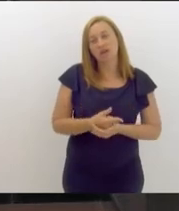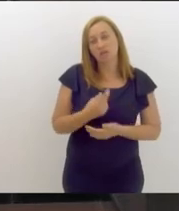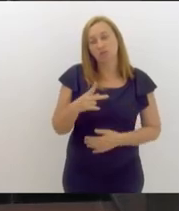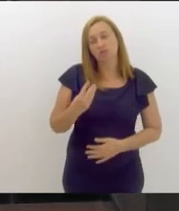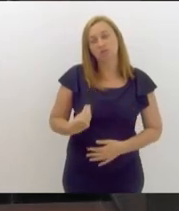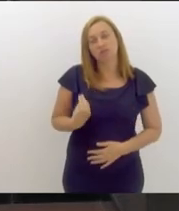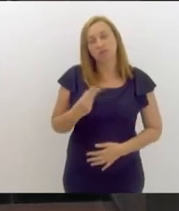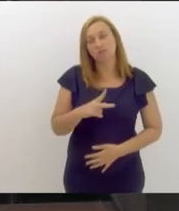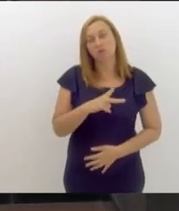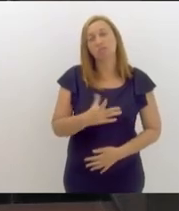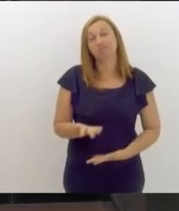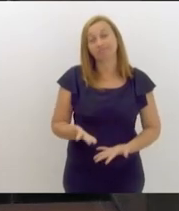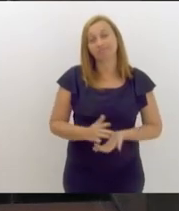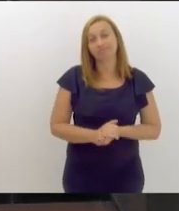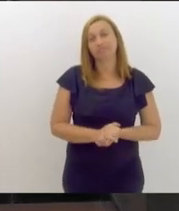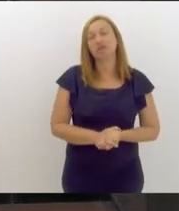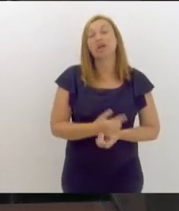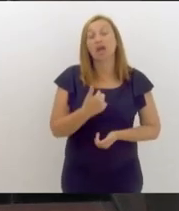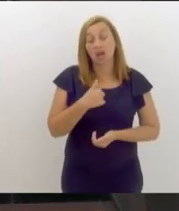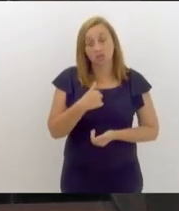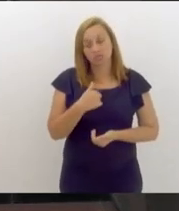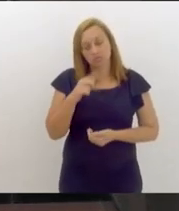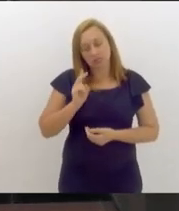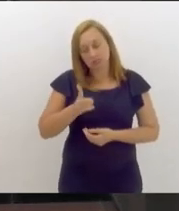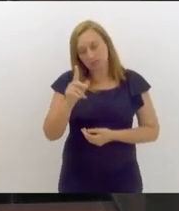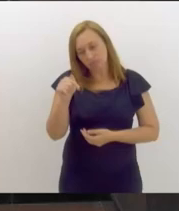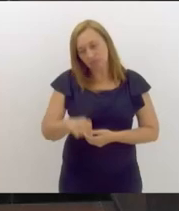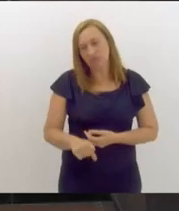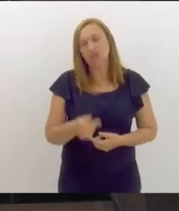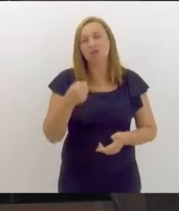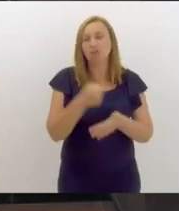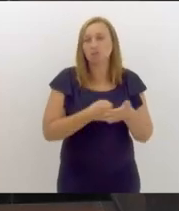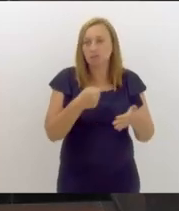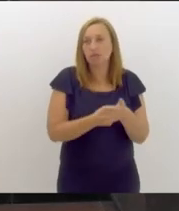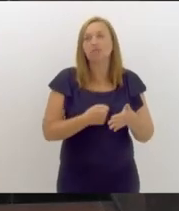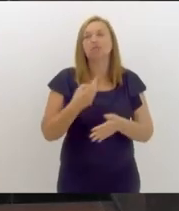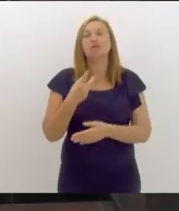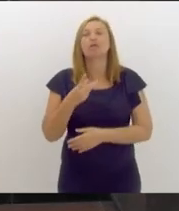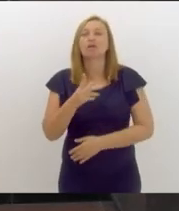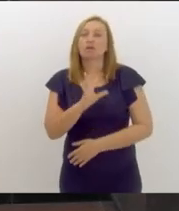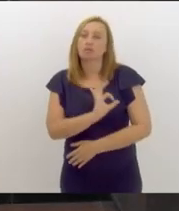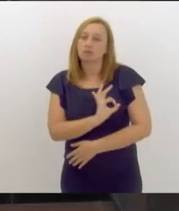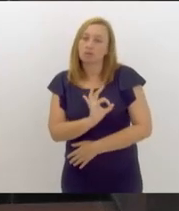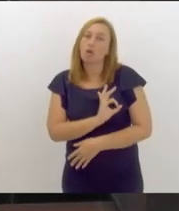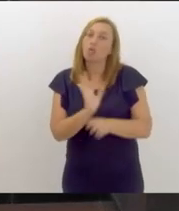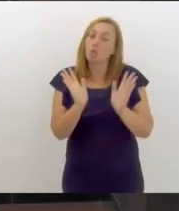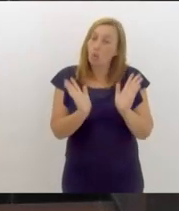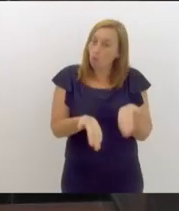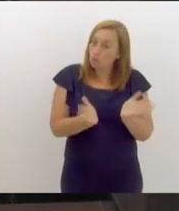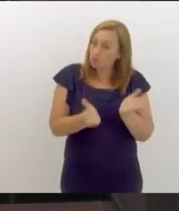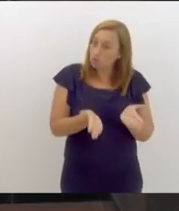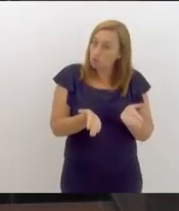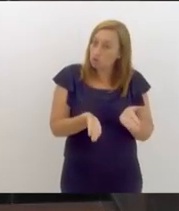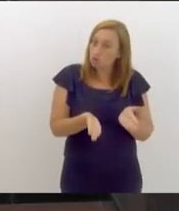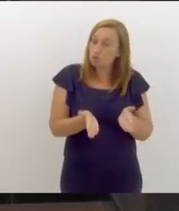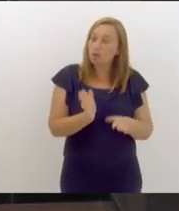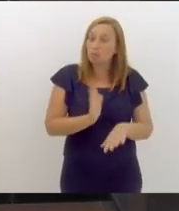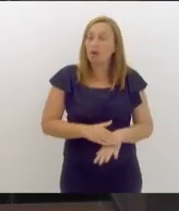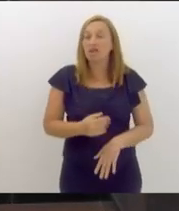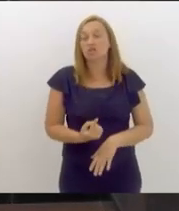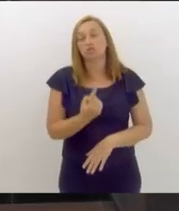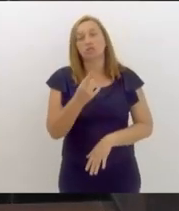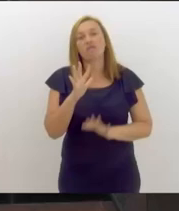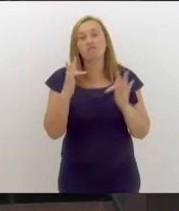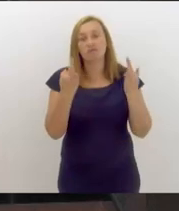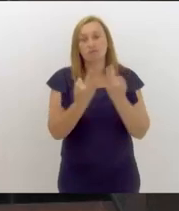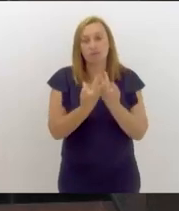vida Então vou estar sempre aqui lutando pelos policiais hoje mais uma família